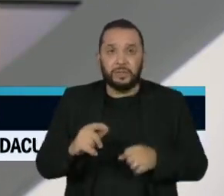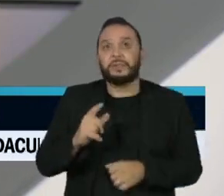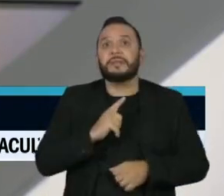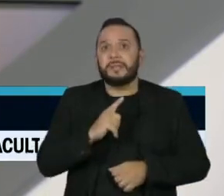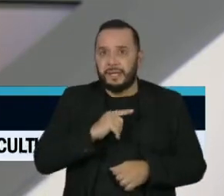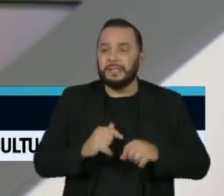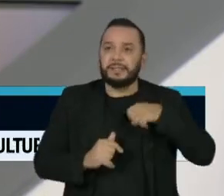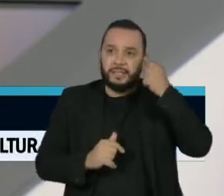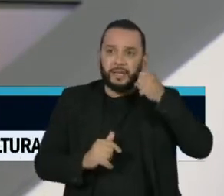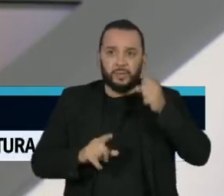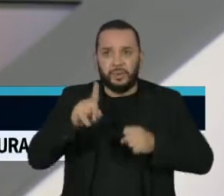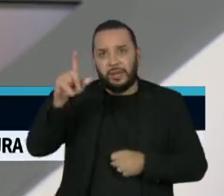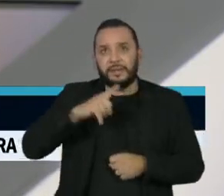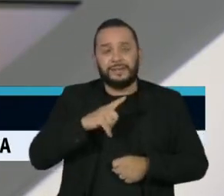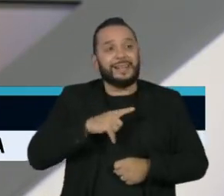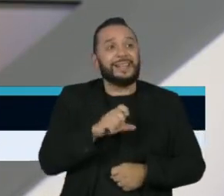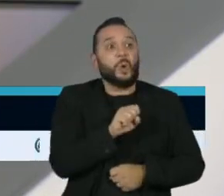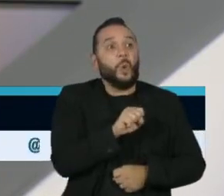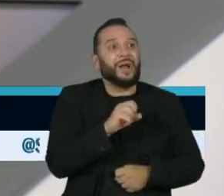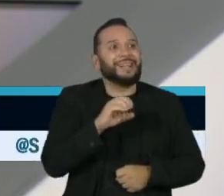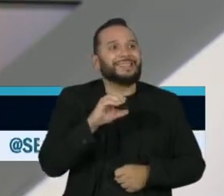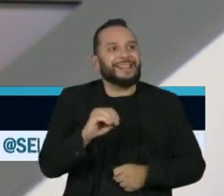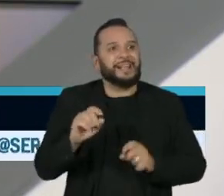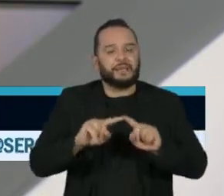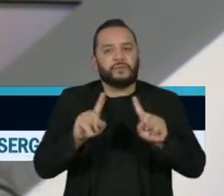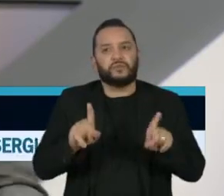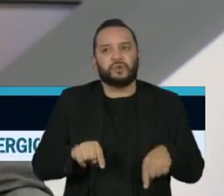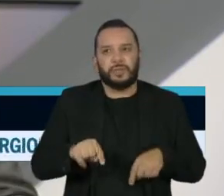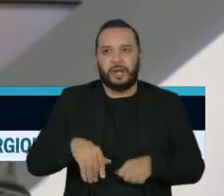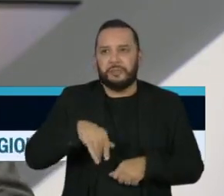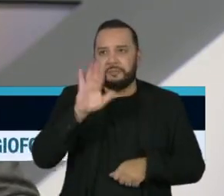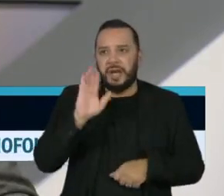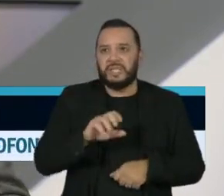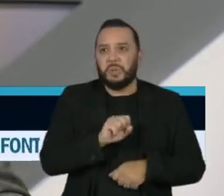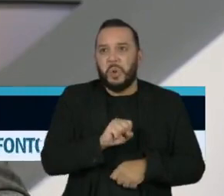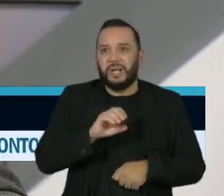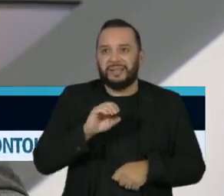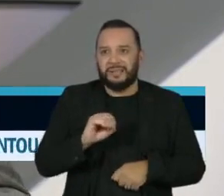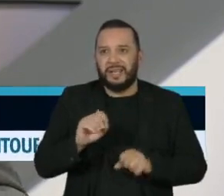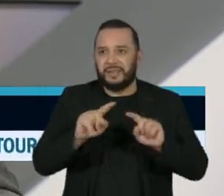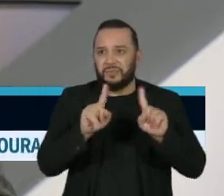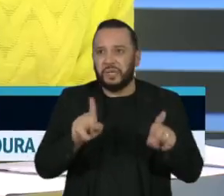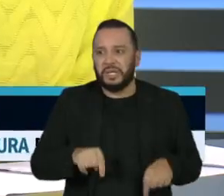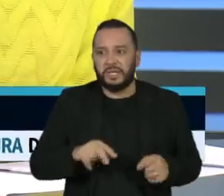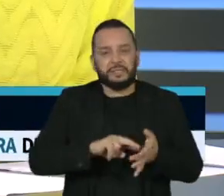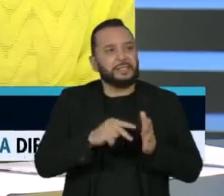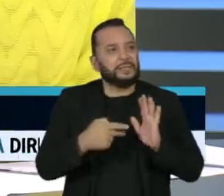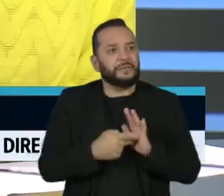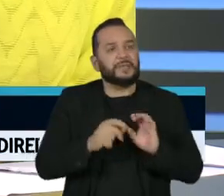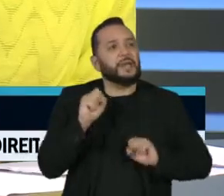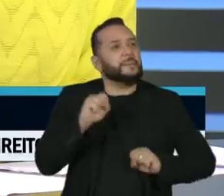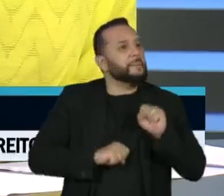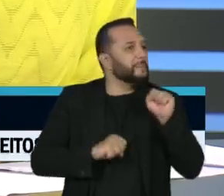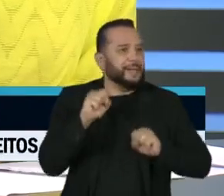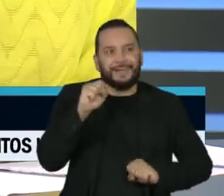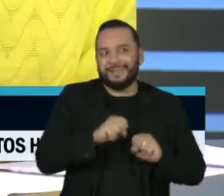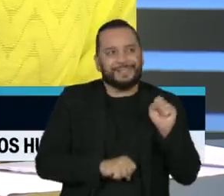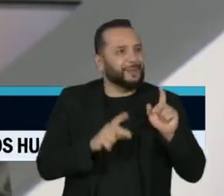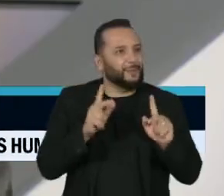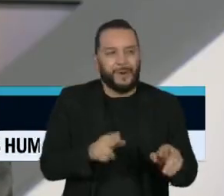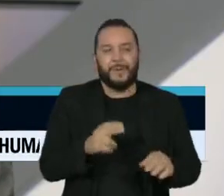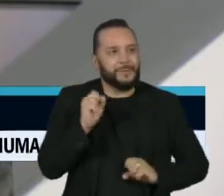Senado brasileiro, que tem mais de 80 funcionários. 80 funcionários é uma empresa de médio porte no Brasil, né? Então,